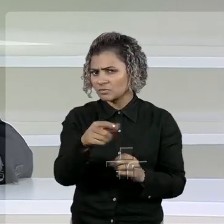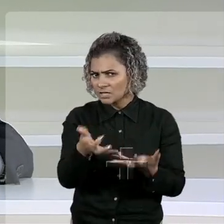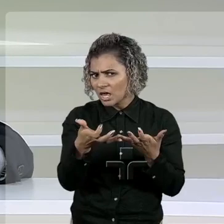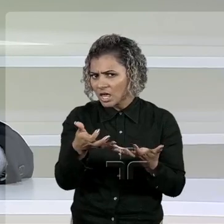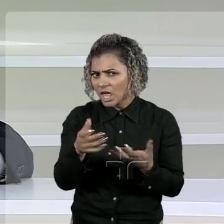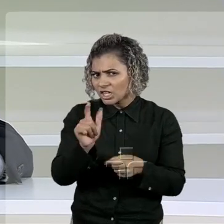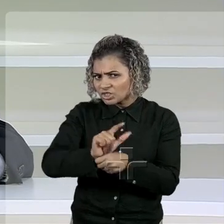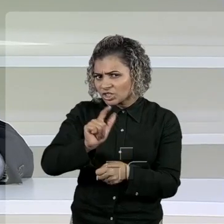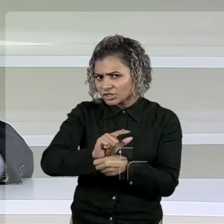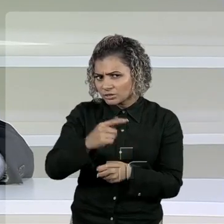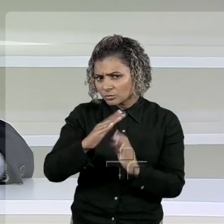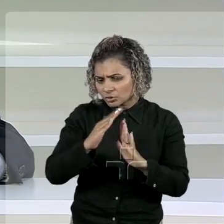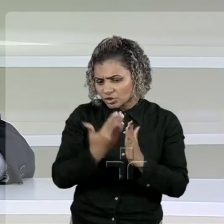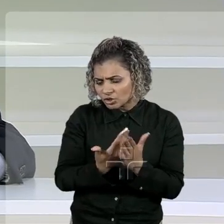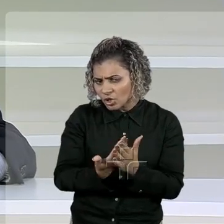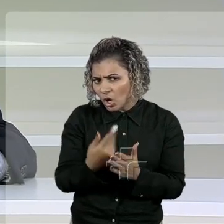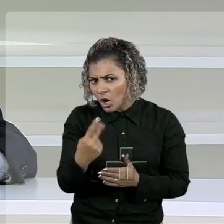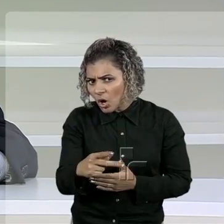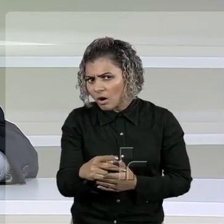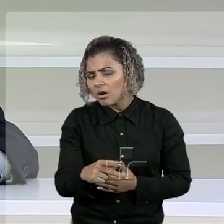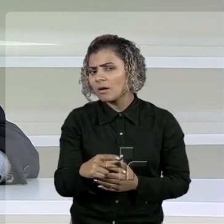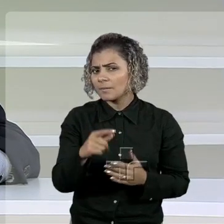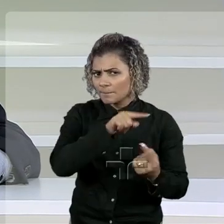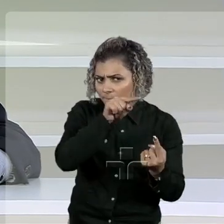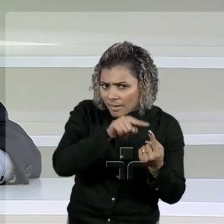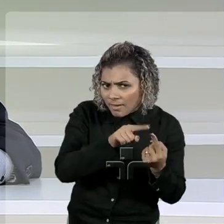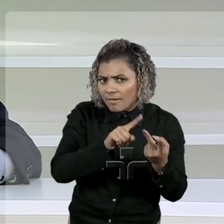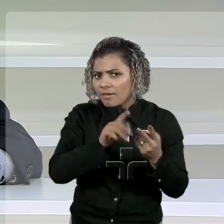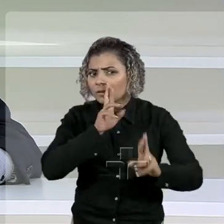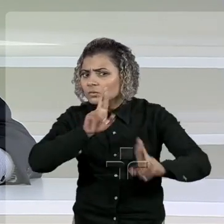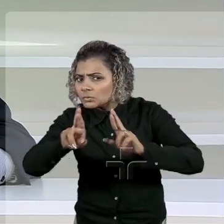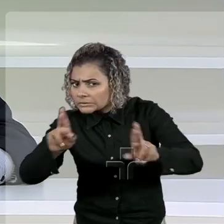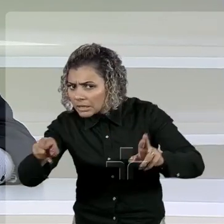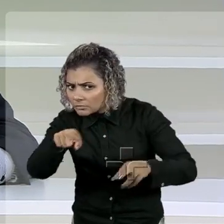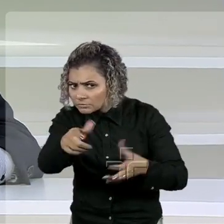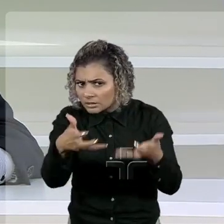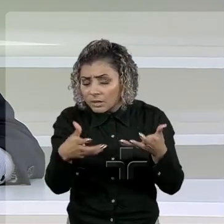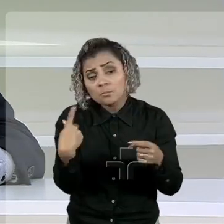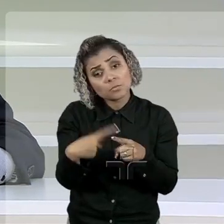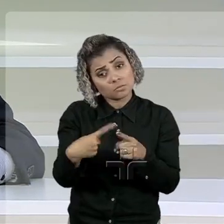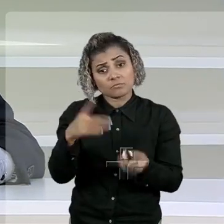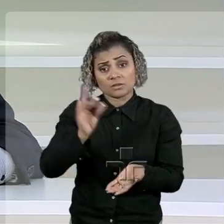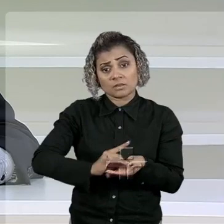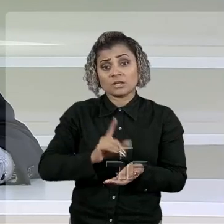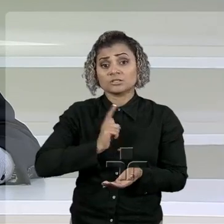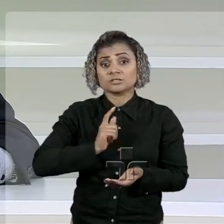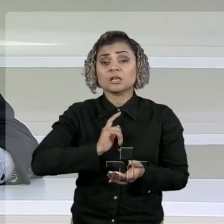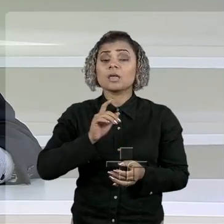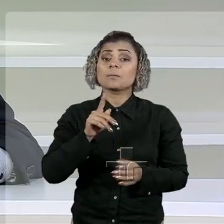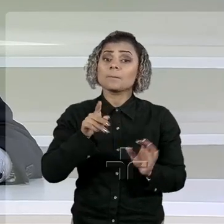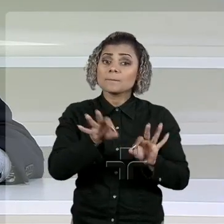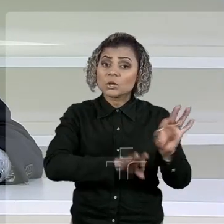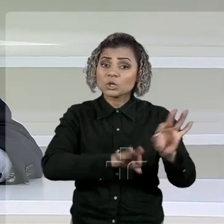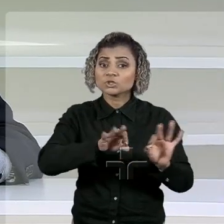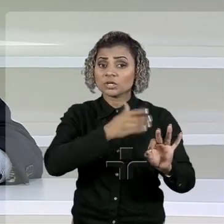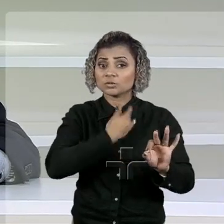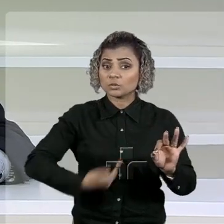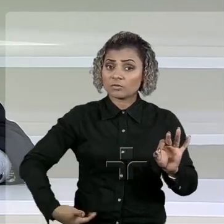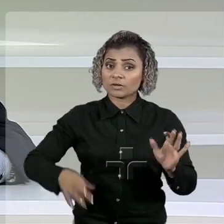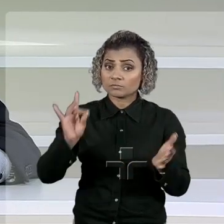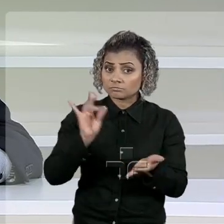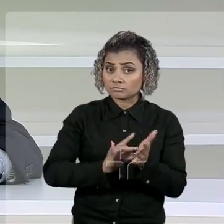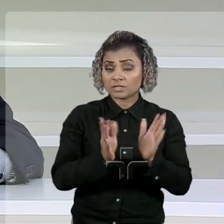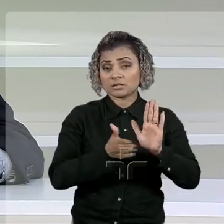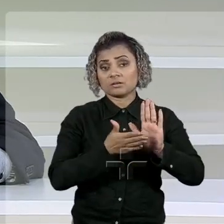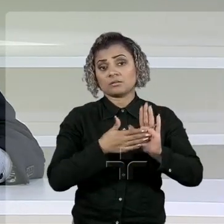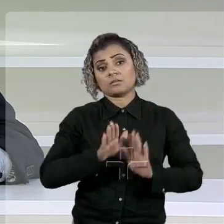da gestão das escolas com base em metas e resultados? Porque isso, inclusive, está dentro do programa de governo do então